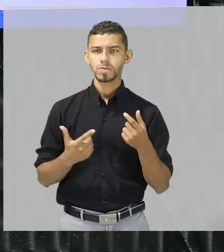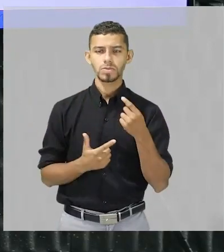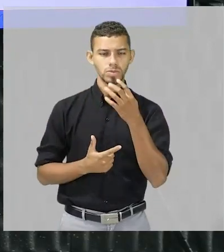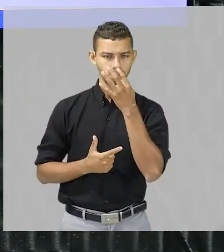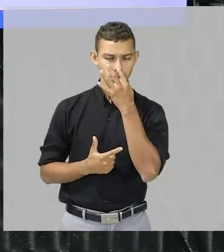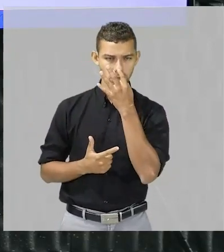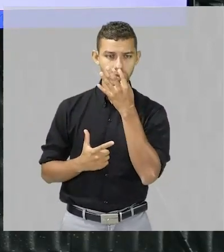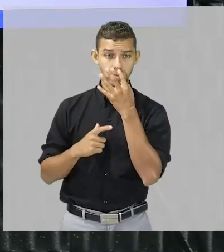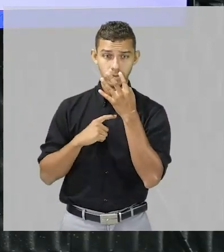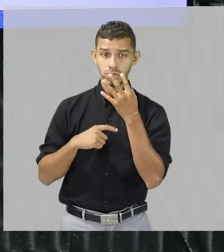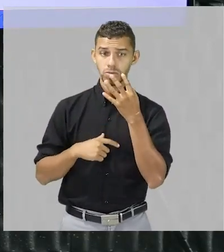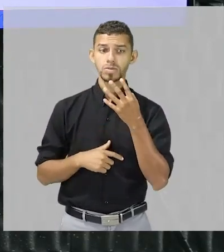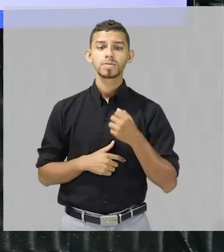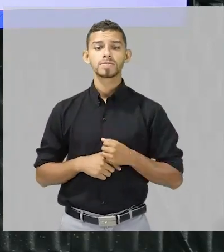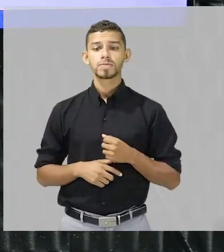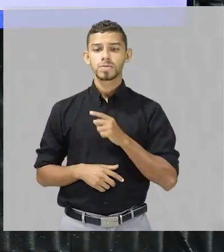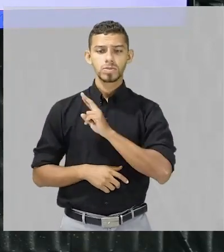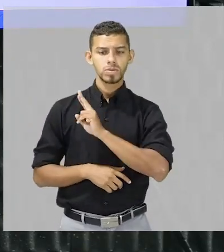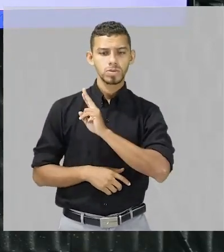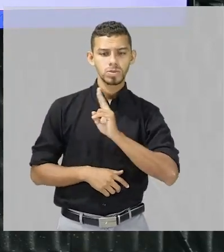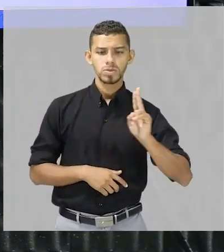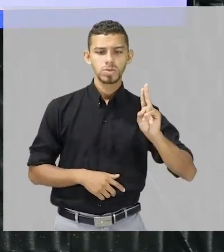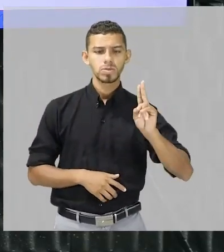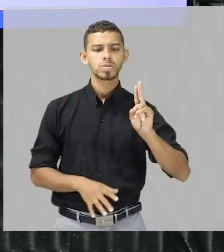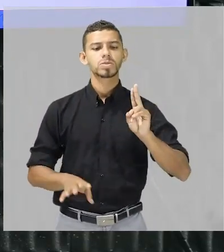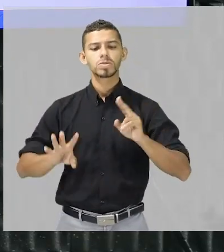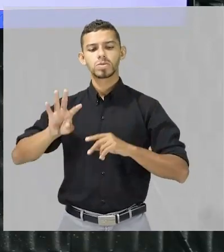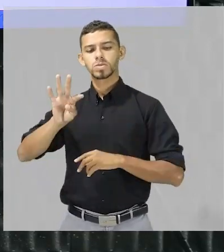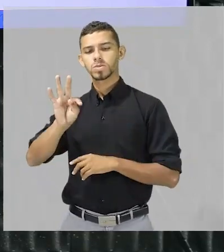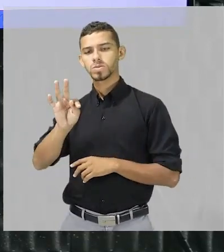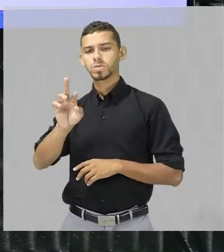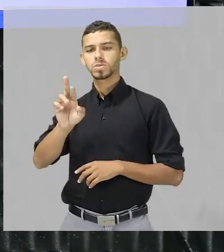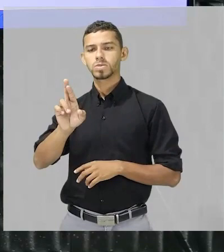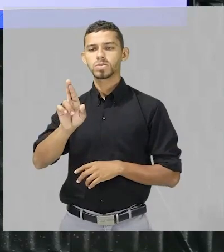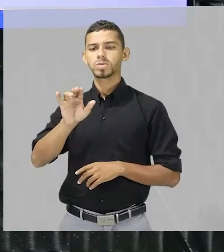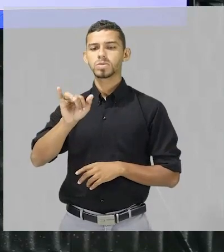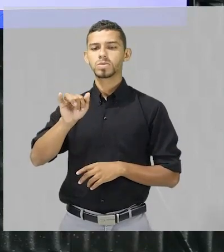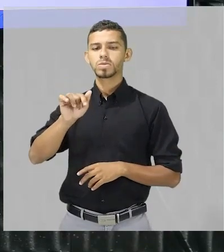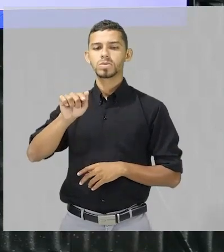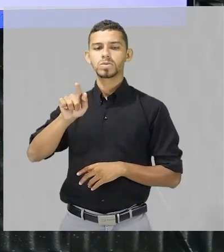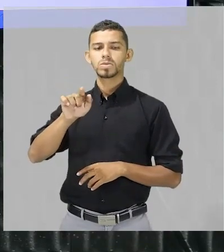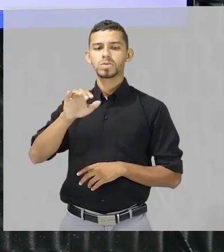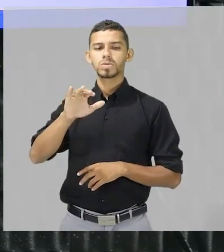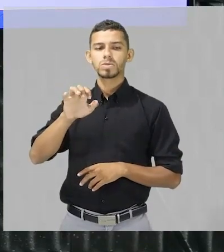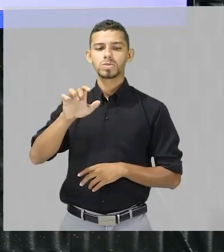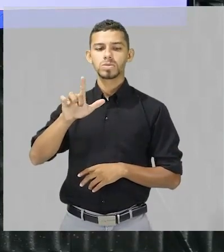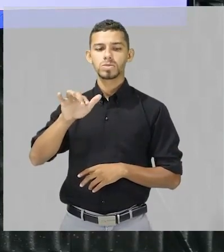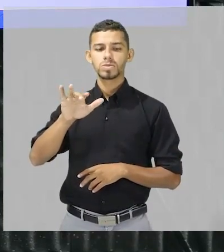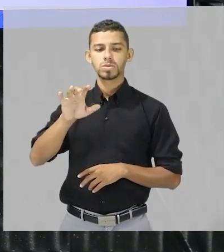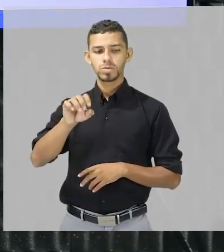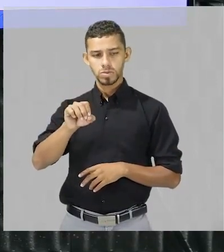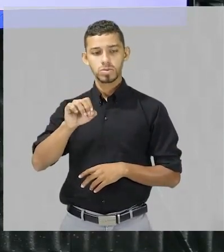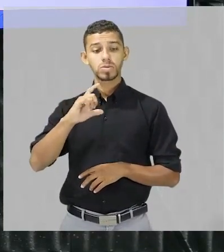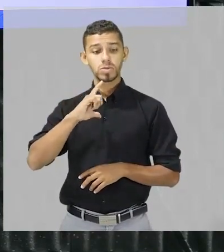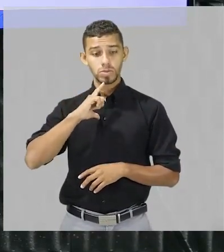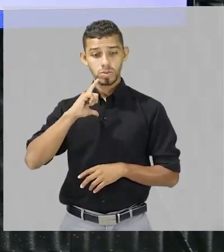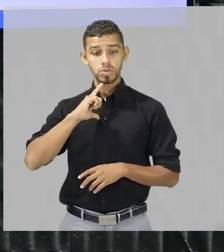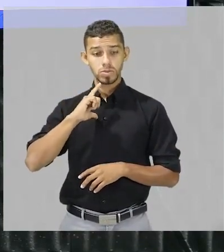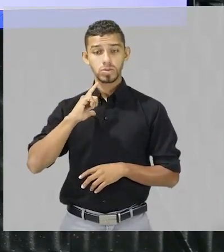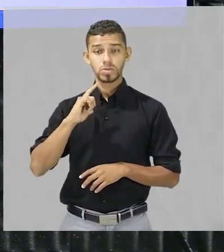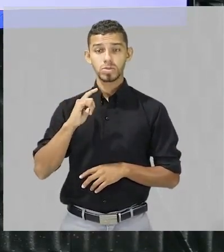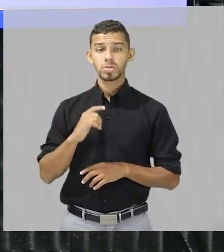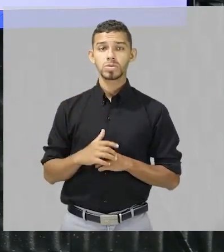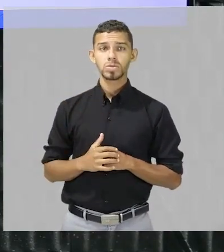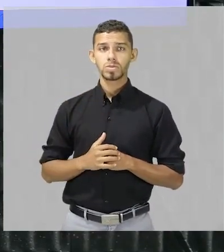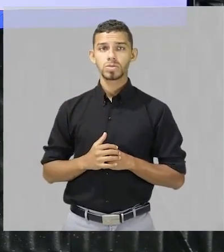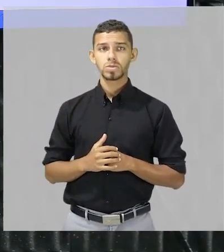o triglicerídeo, certo? E esse triglicerídeo, vai ter, olha